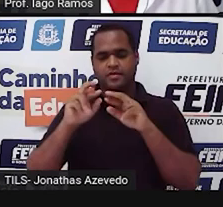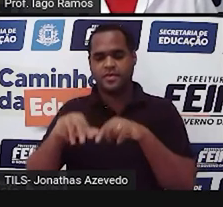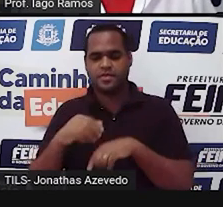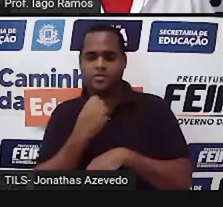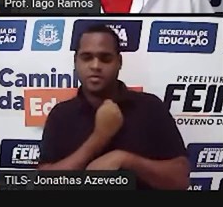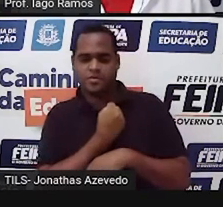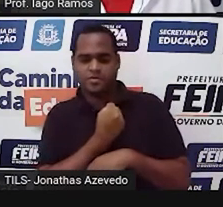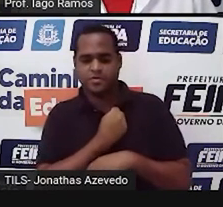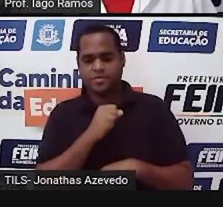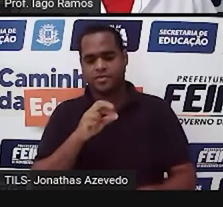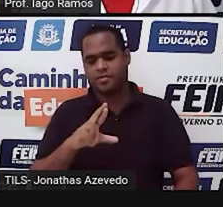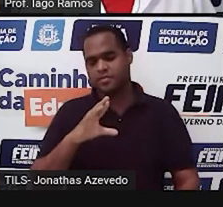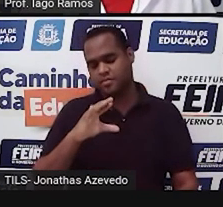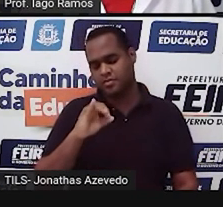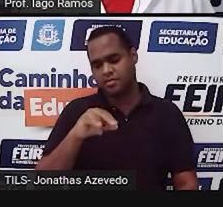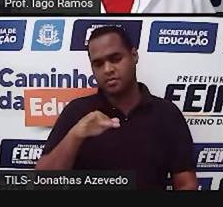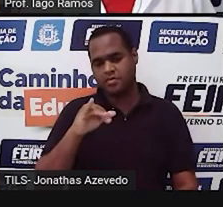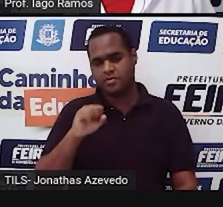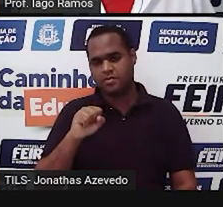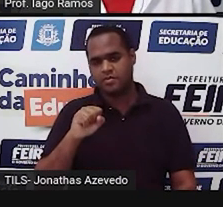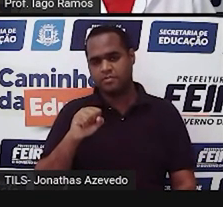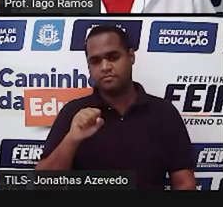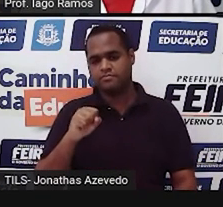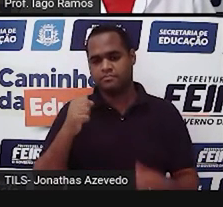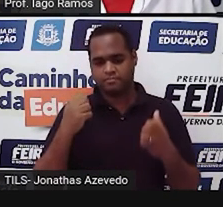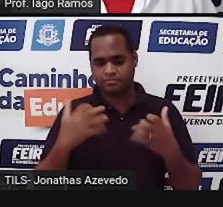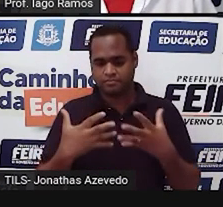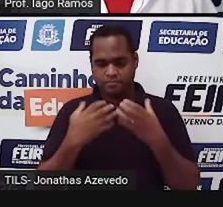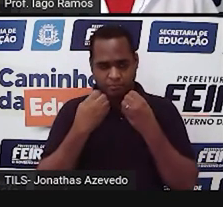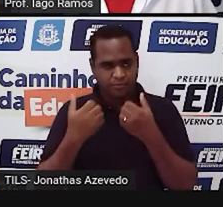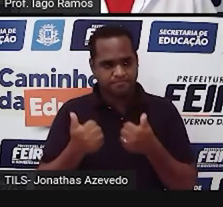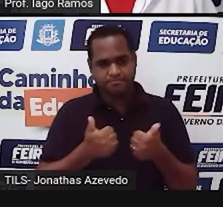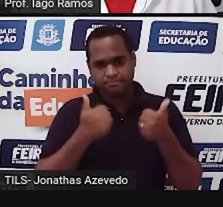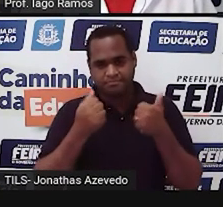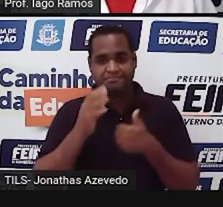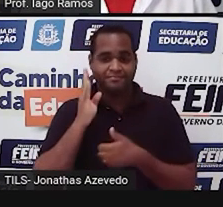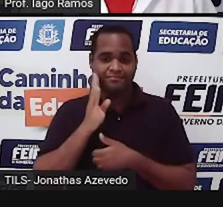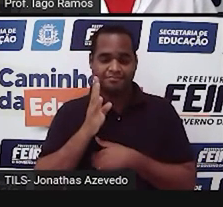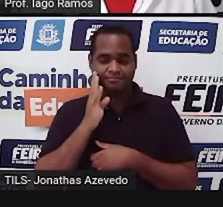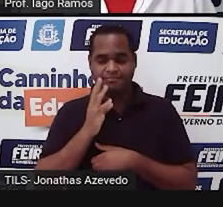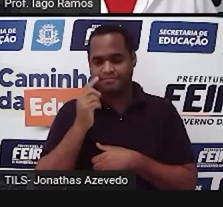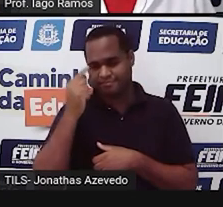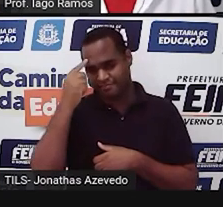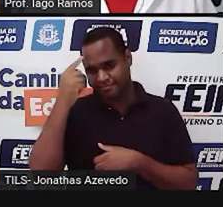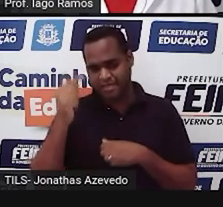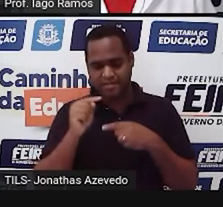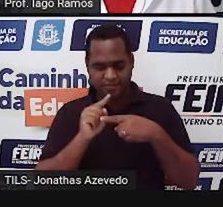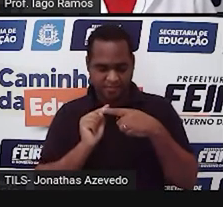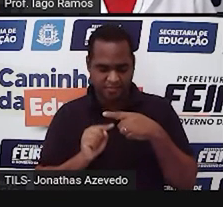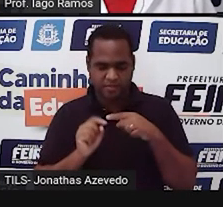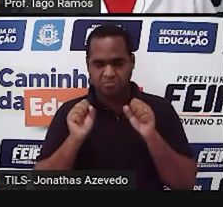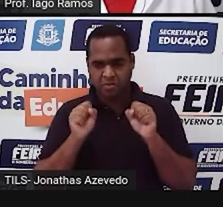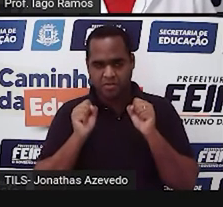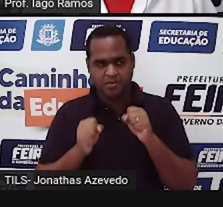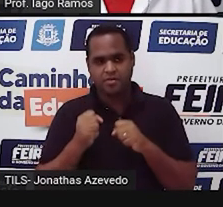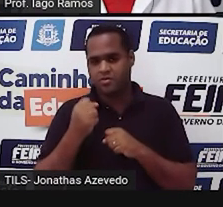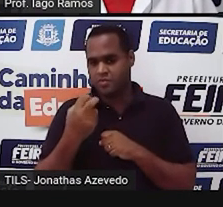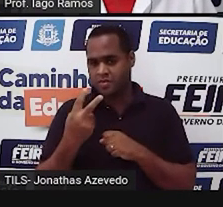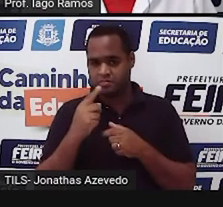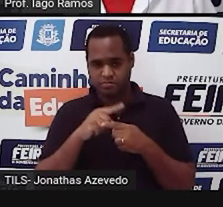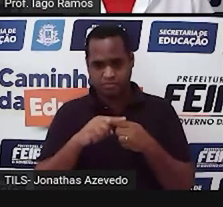números racionais Tá bom olha bacana né tão próximo a fração vai ter que dividir dois por